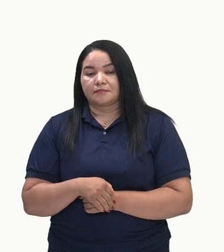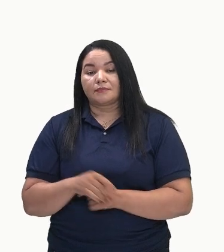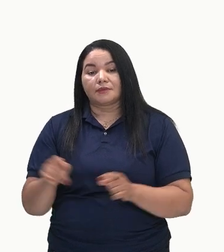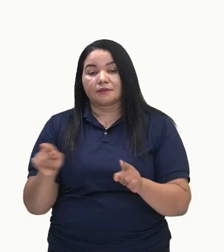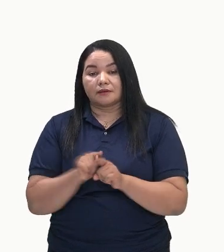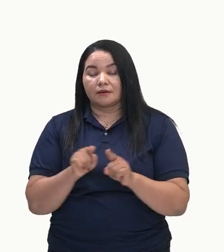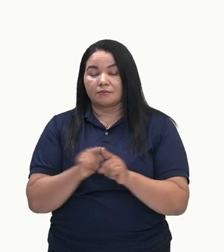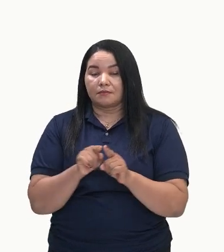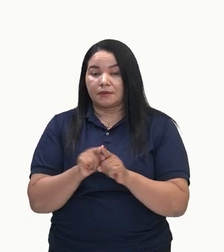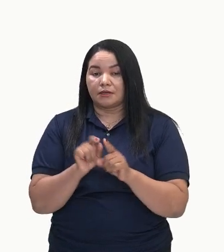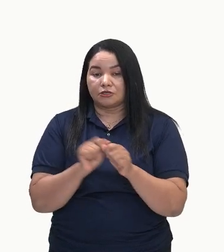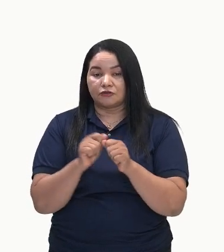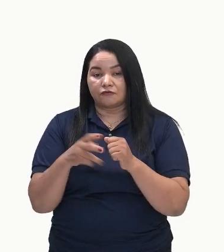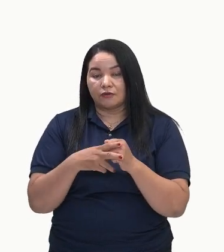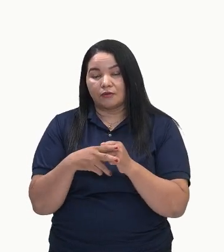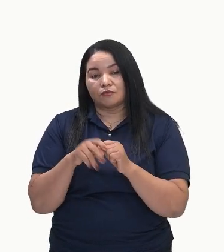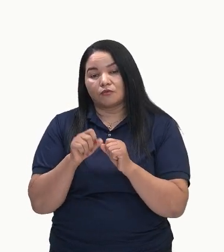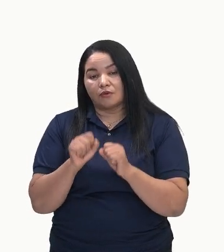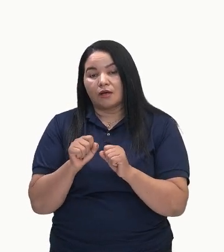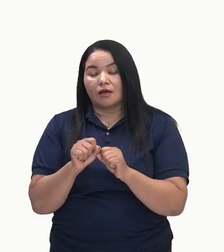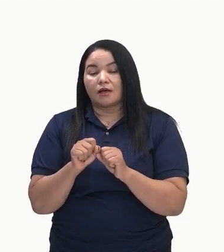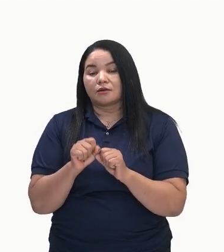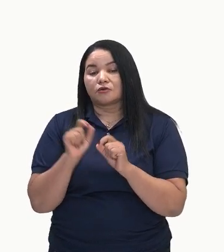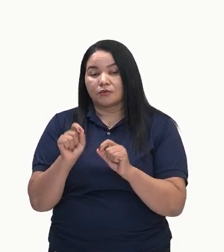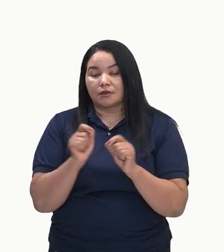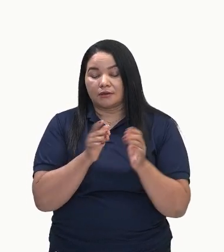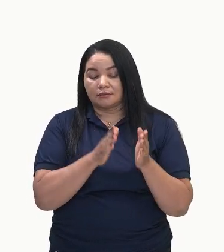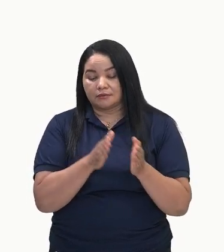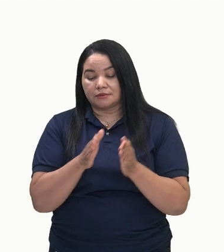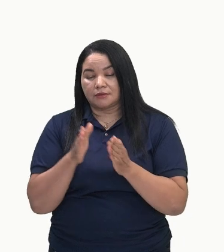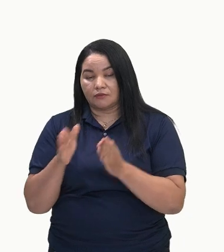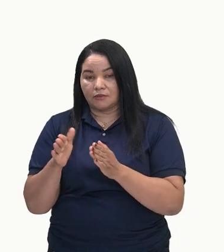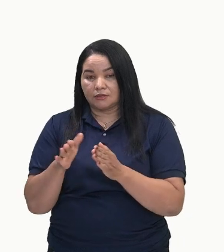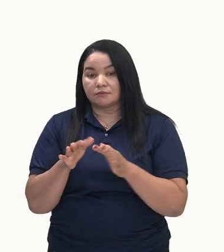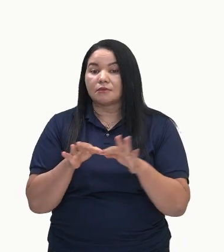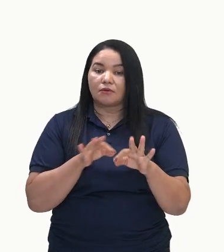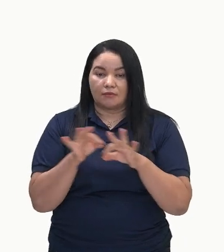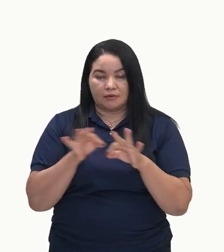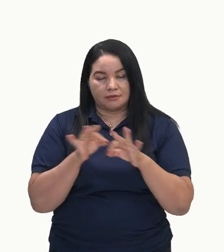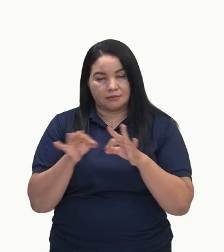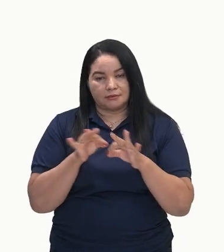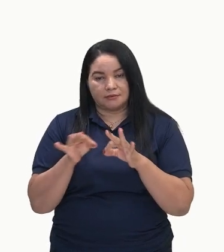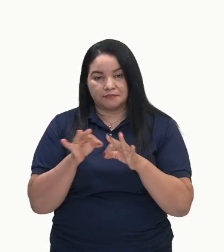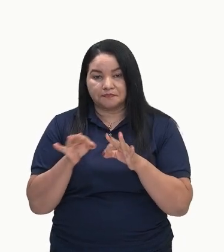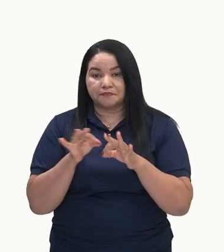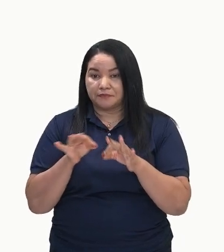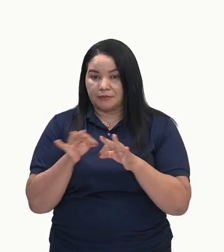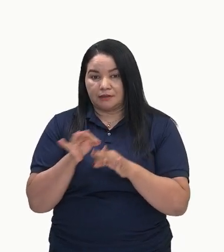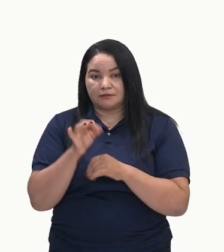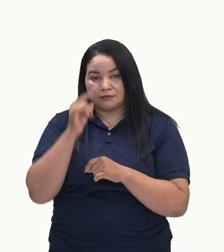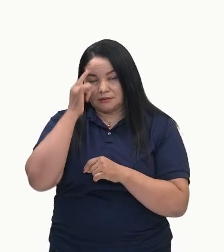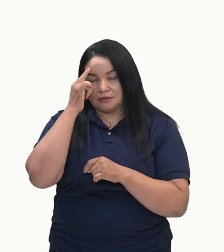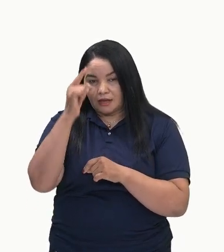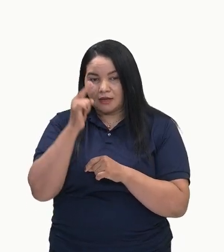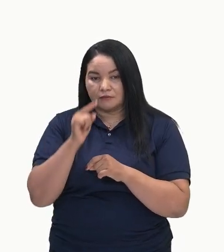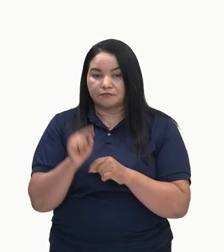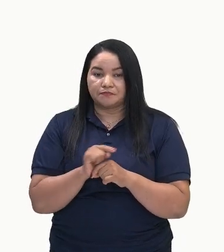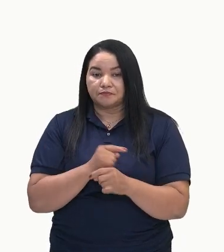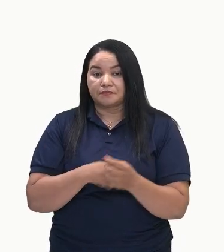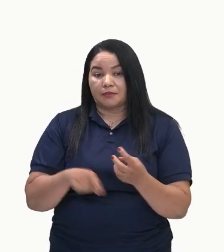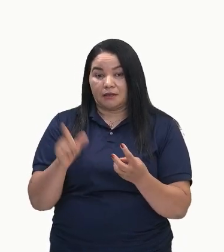os advérbios podem funcionar como sequência, ordem, para organizar ideias. Olha alguns dos exemplos.